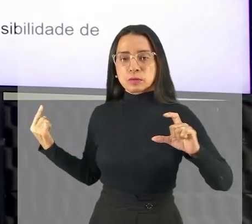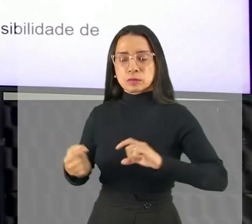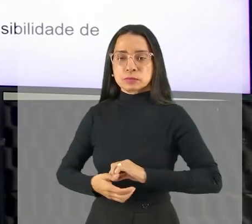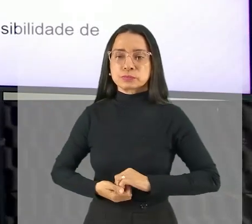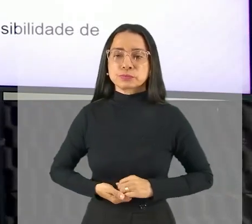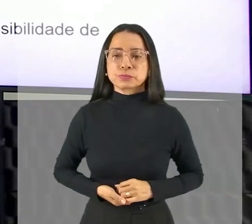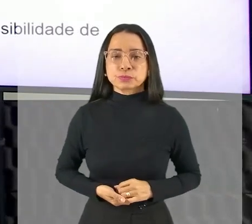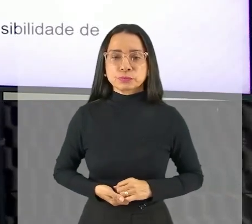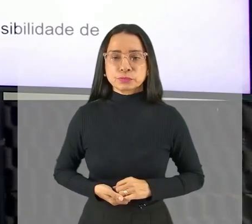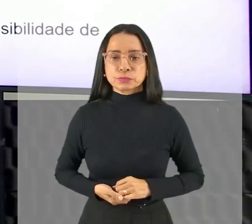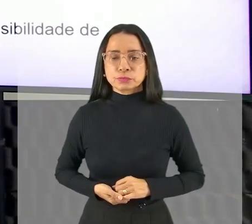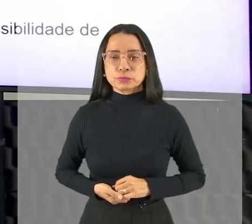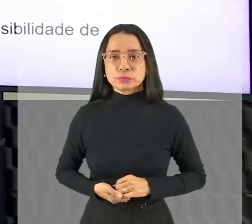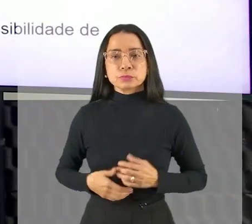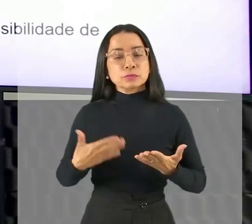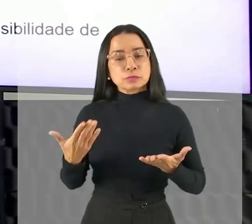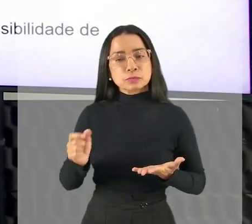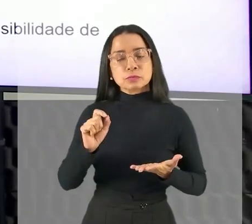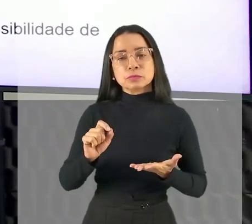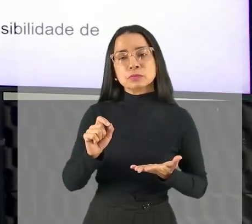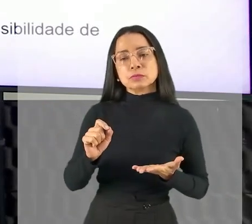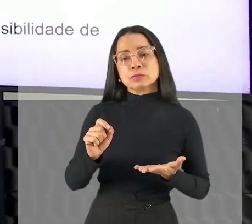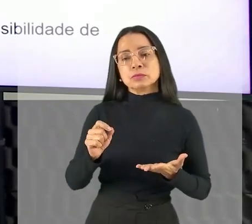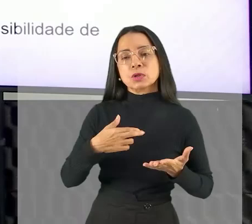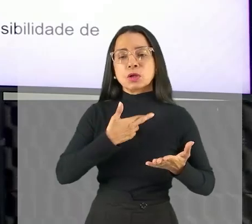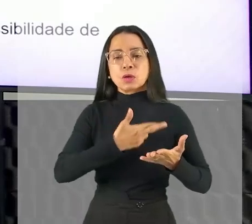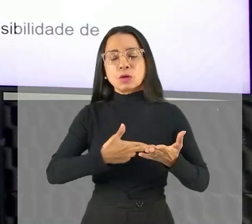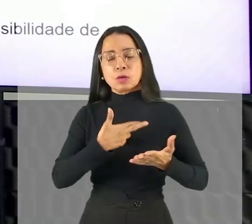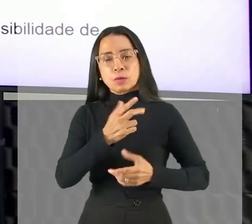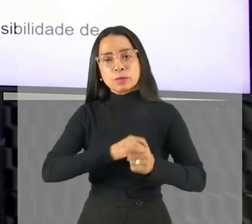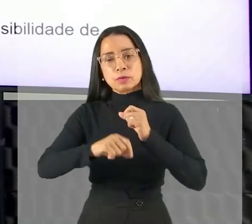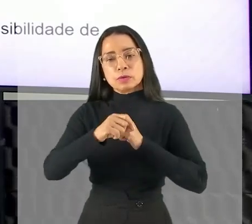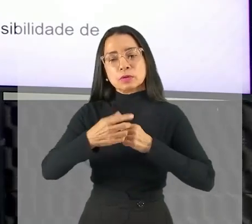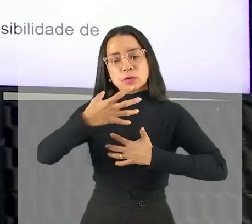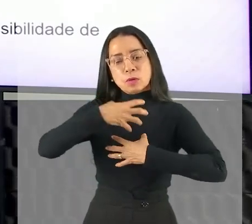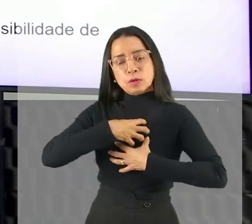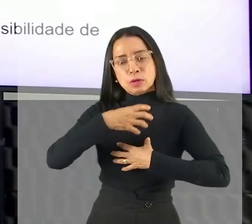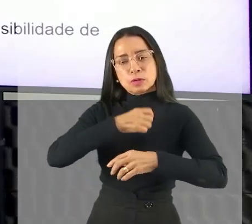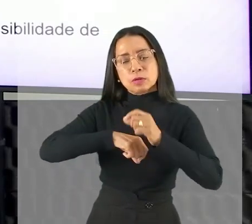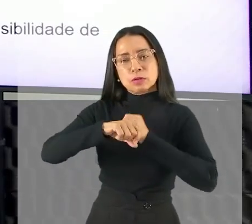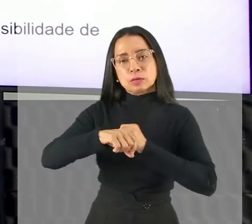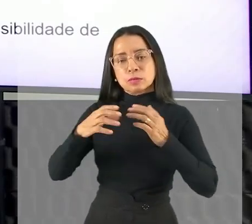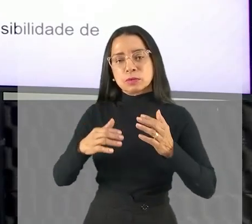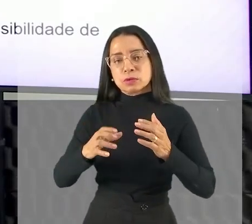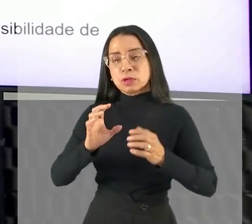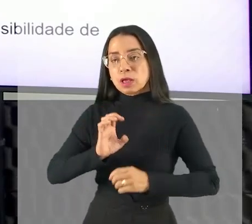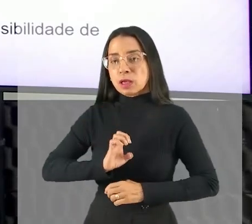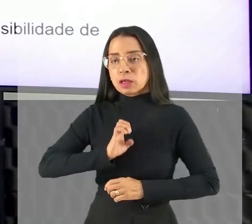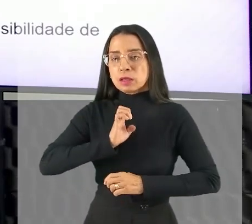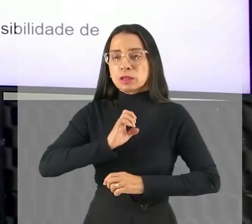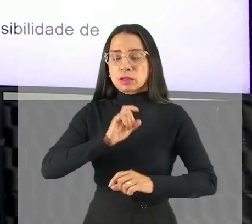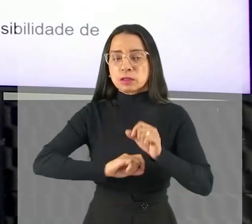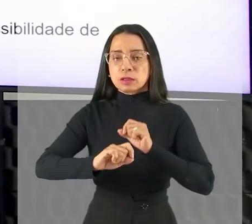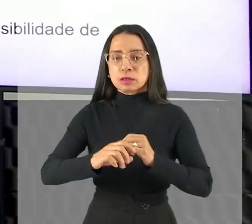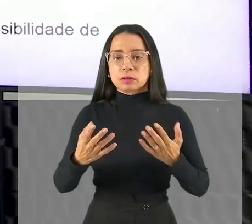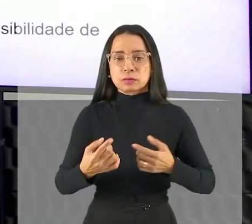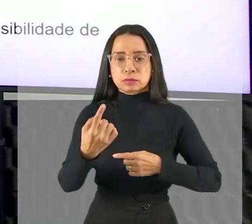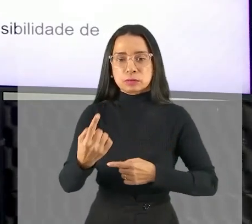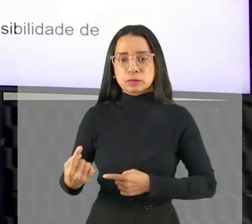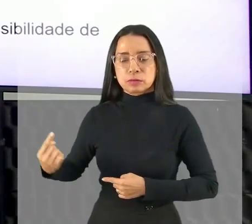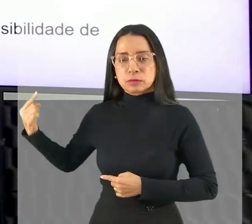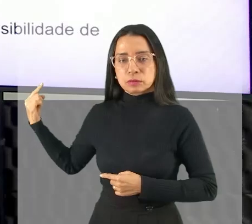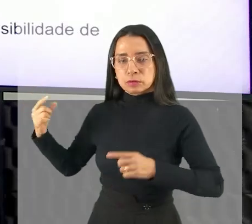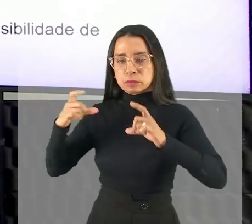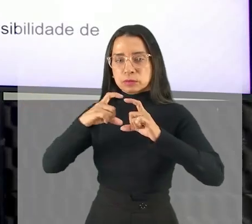geração do romantismo, né? Esse romantismo, sentimentalismo extremamente exagerado. Porém, configura